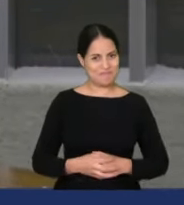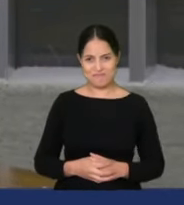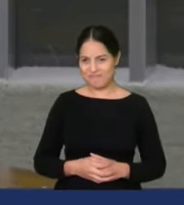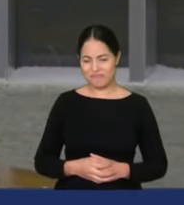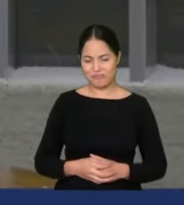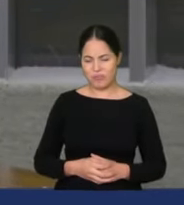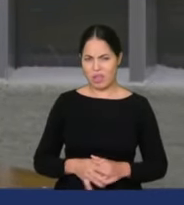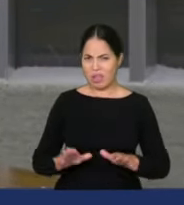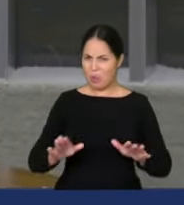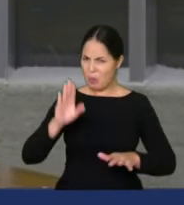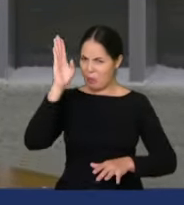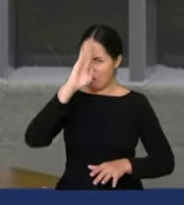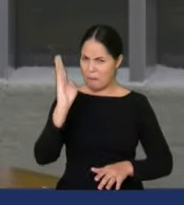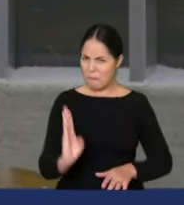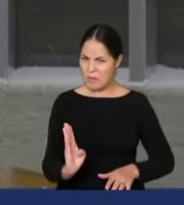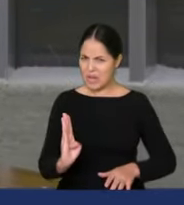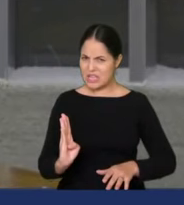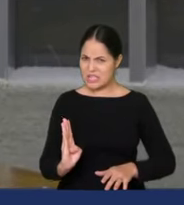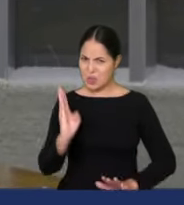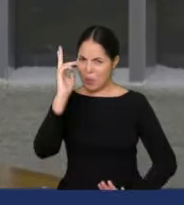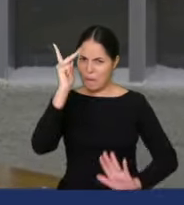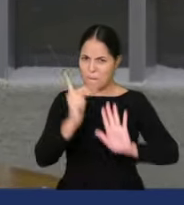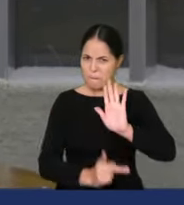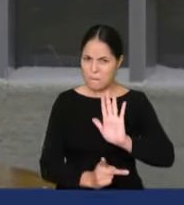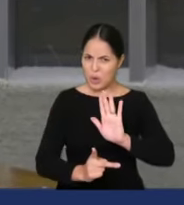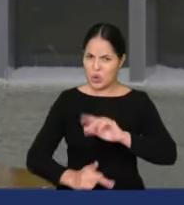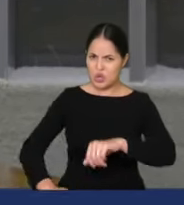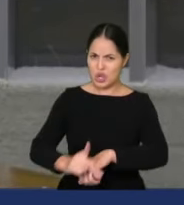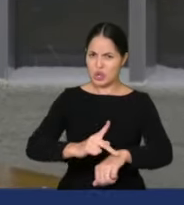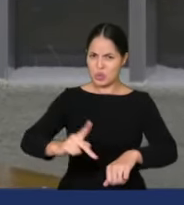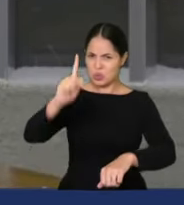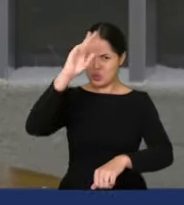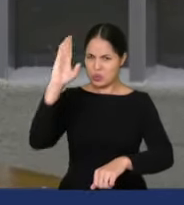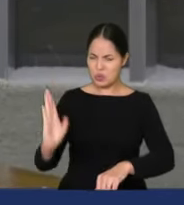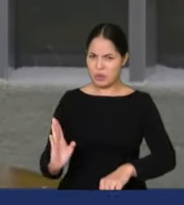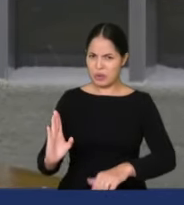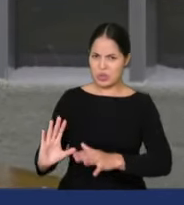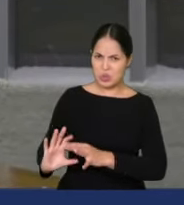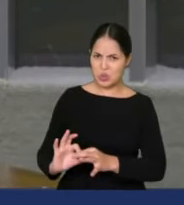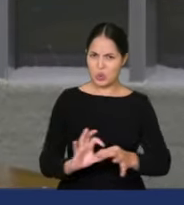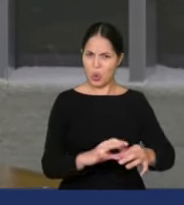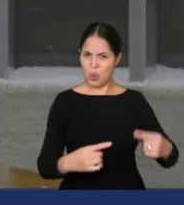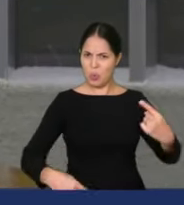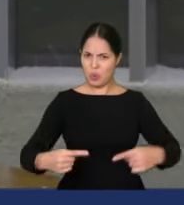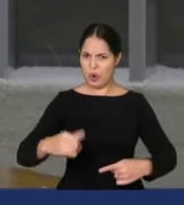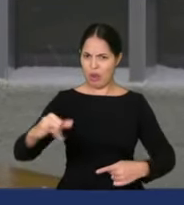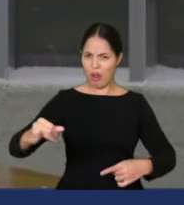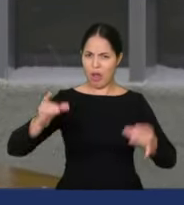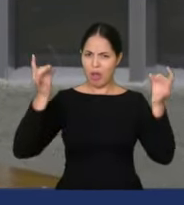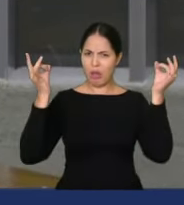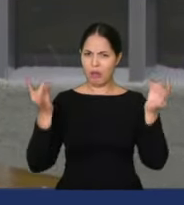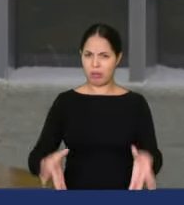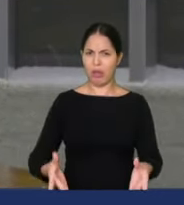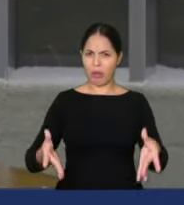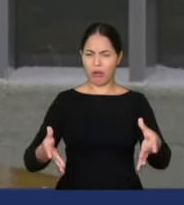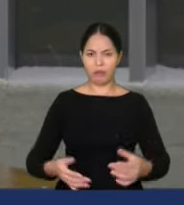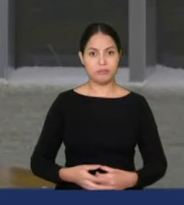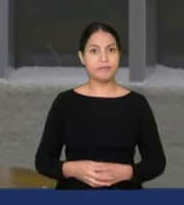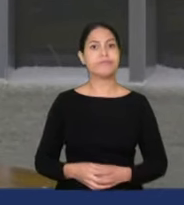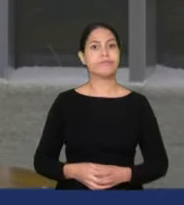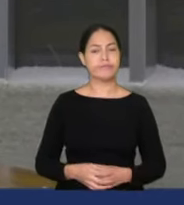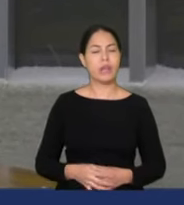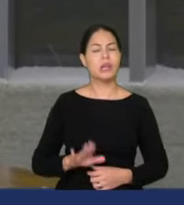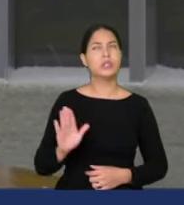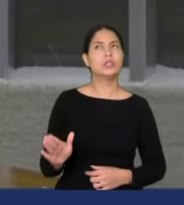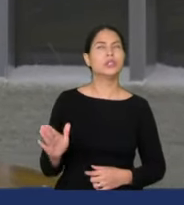projeto nacional de política energética. Há 25 anos, deputado José Hildo,